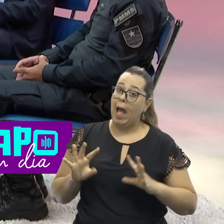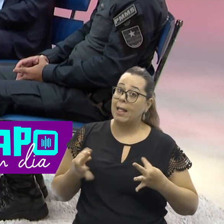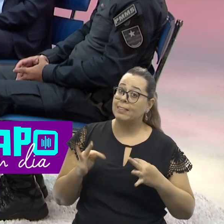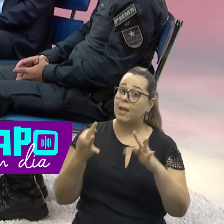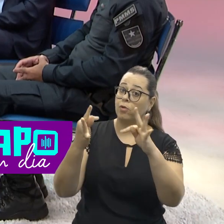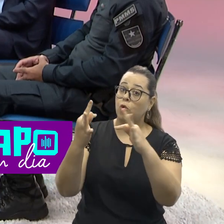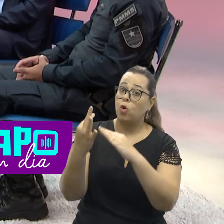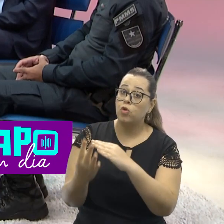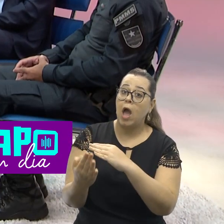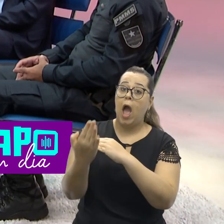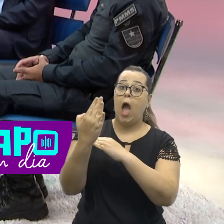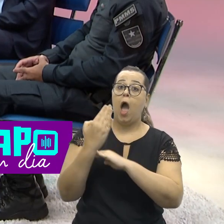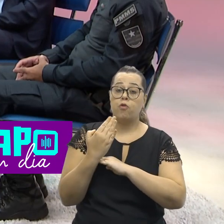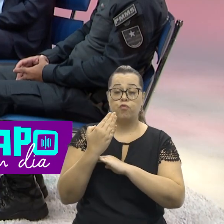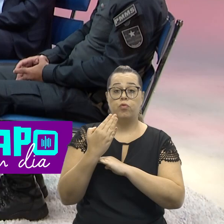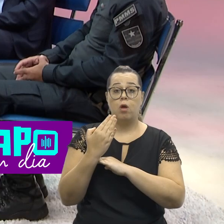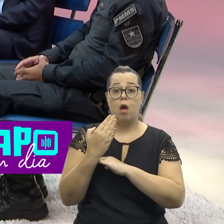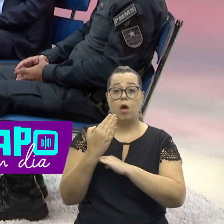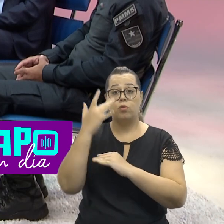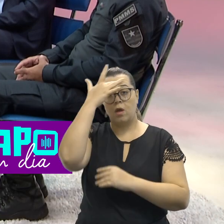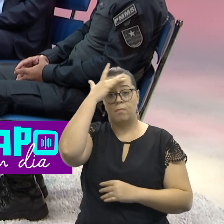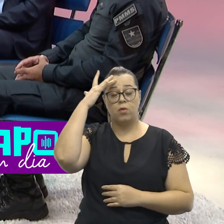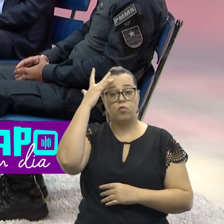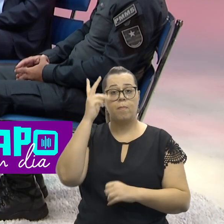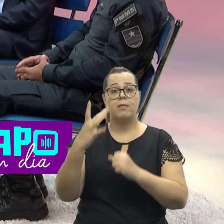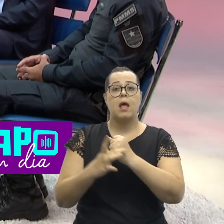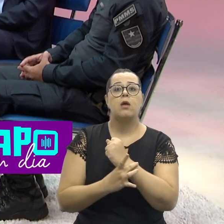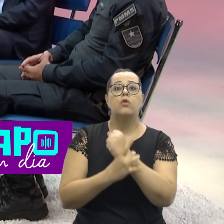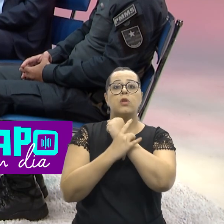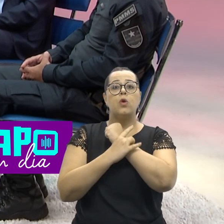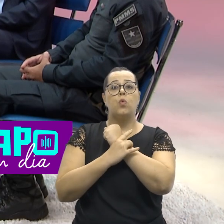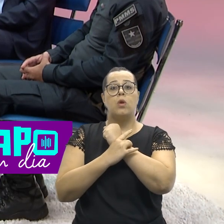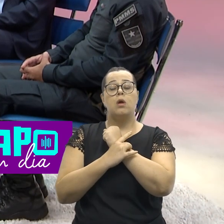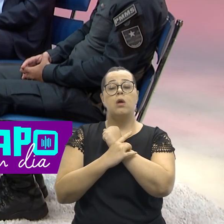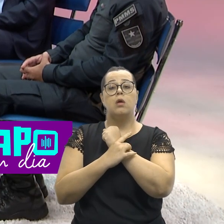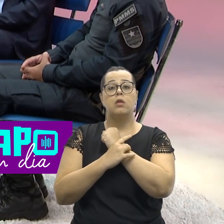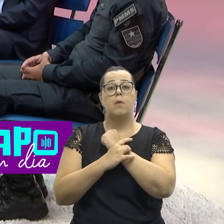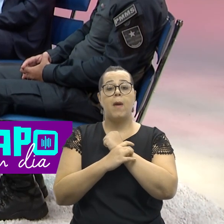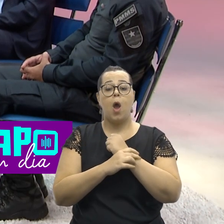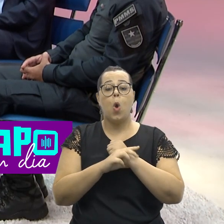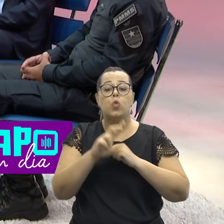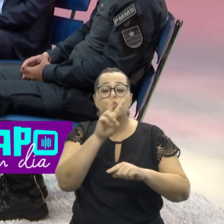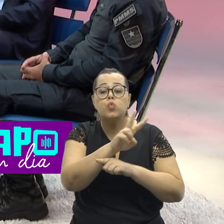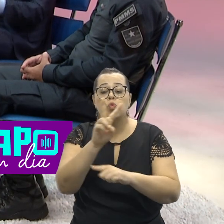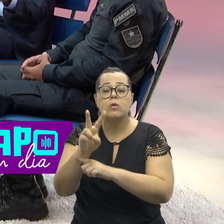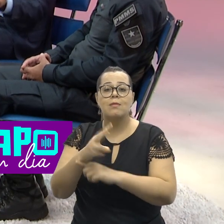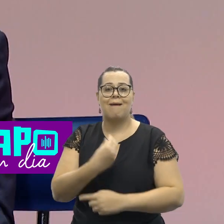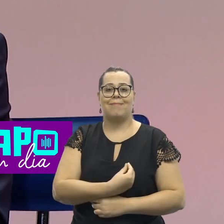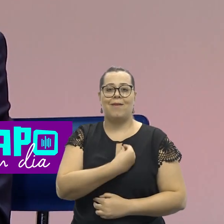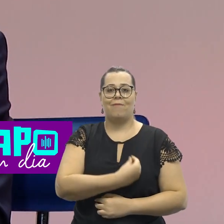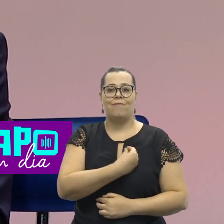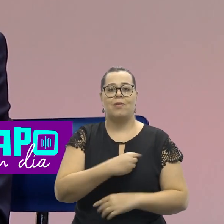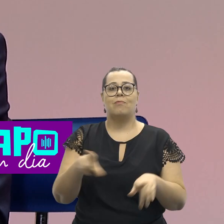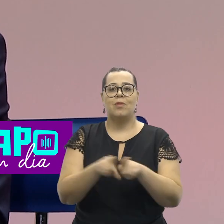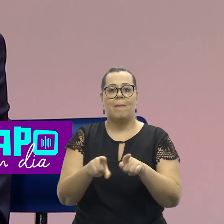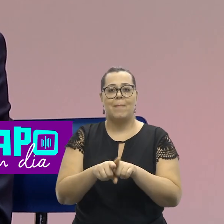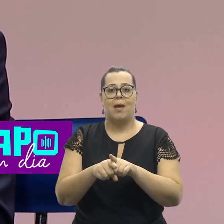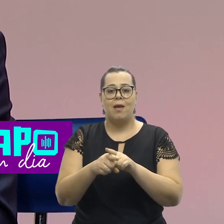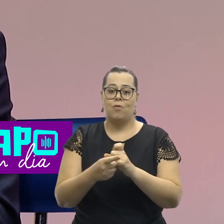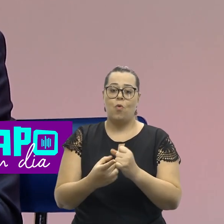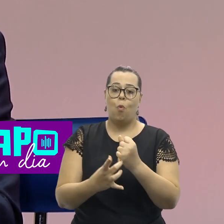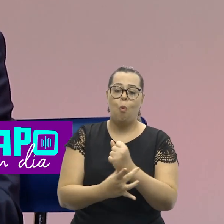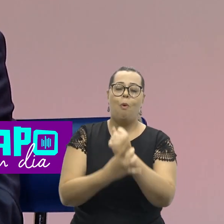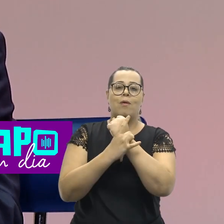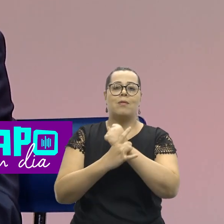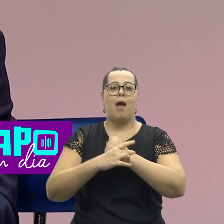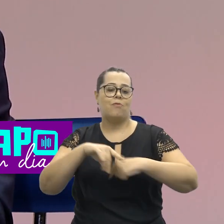sendo usada em favor da preservação de vidas, né, e também preservação do patrimônio, como disse o Coronel Augusto.